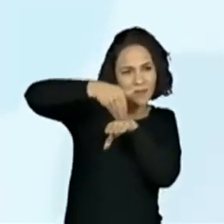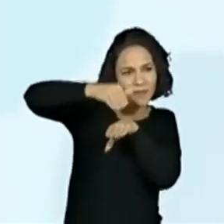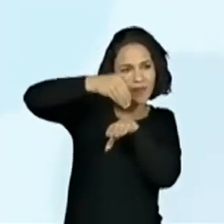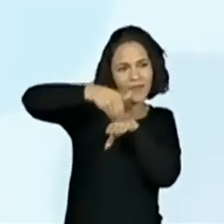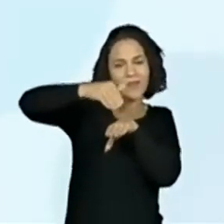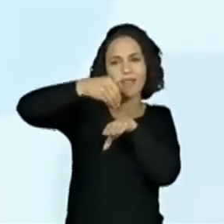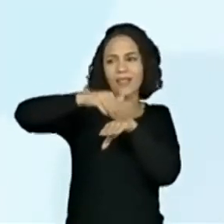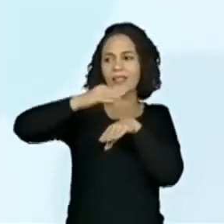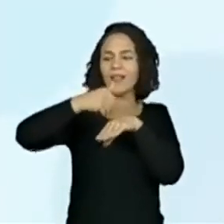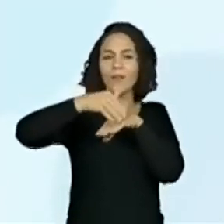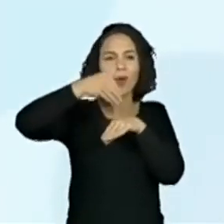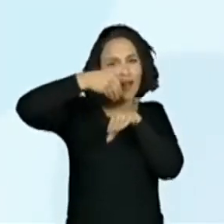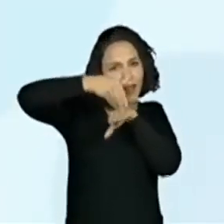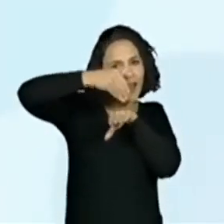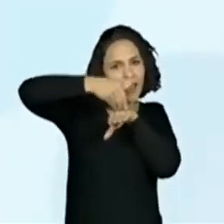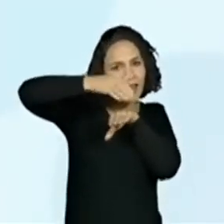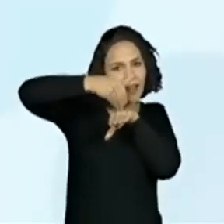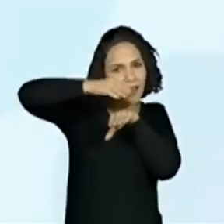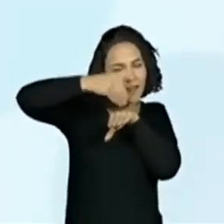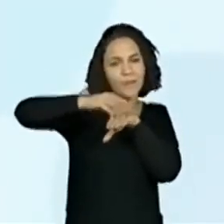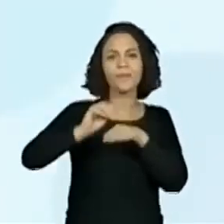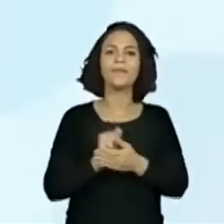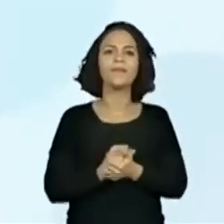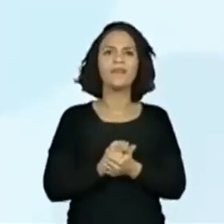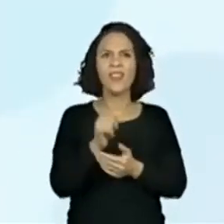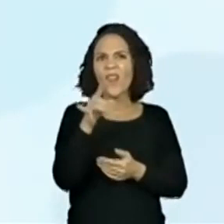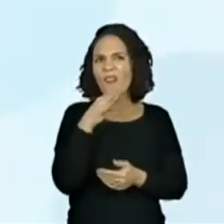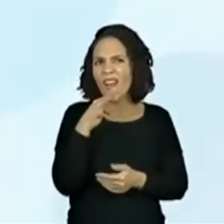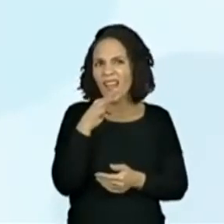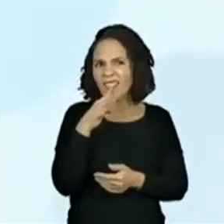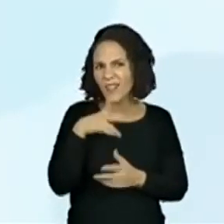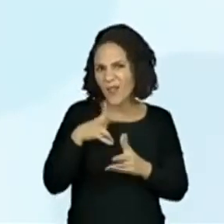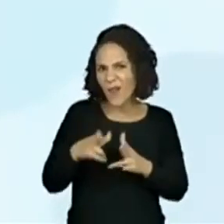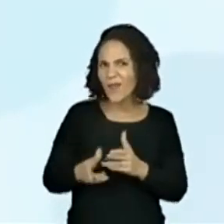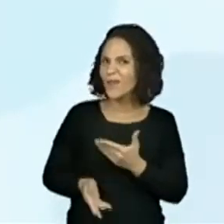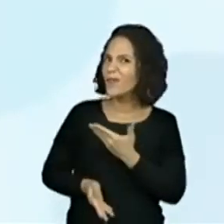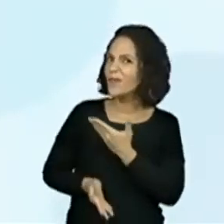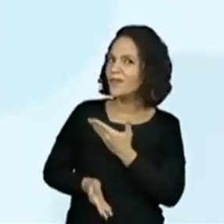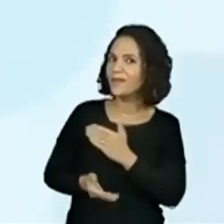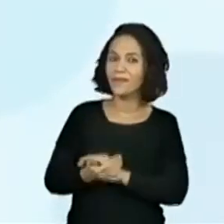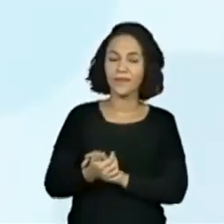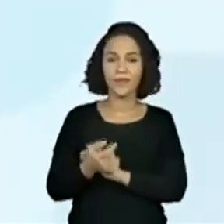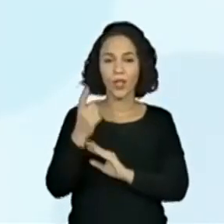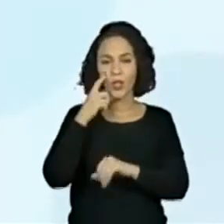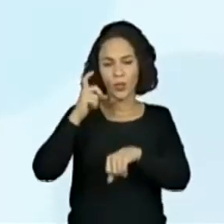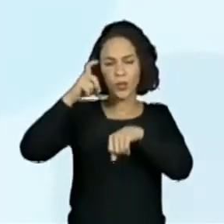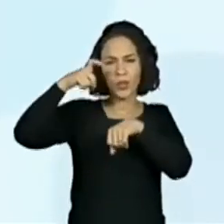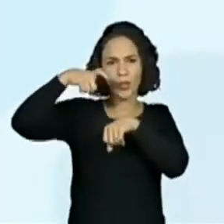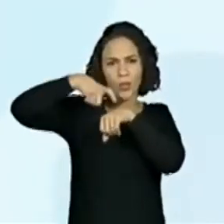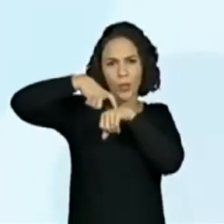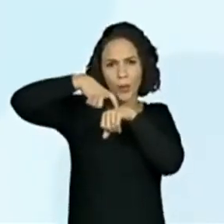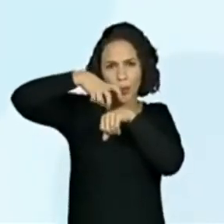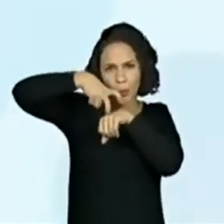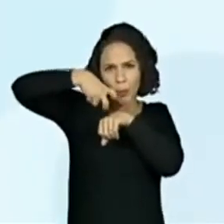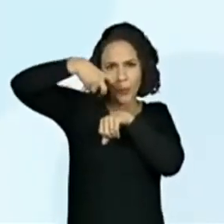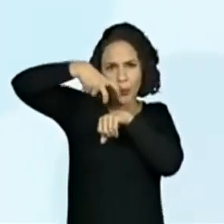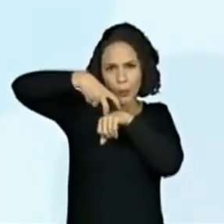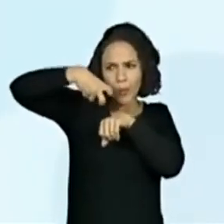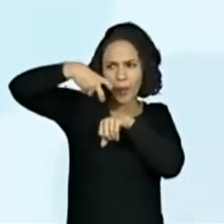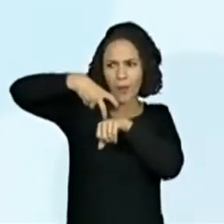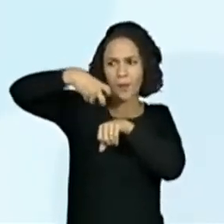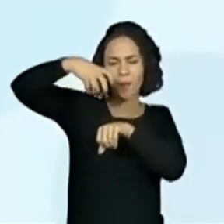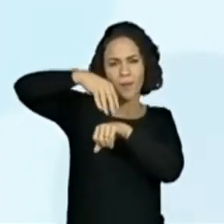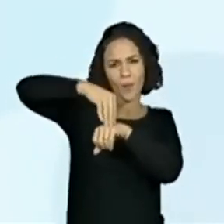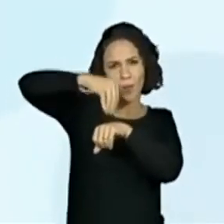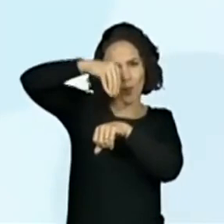você reconhece algum inseto que tenha um aparelho bucal assim. Picador sugador, um outro tipo de